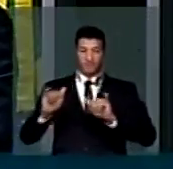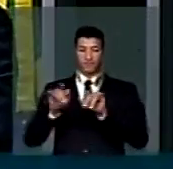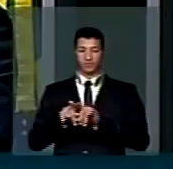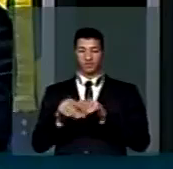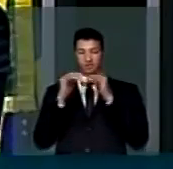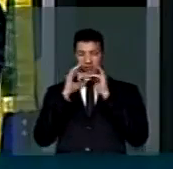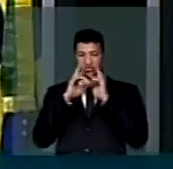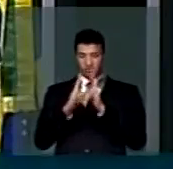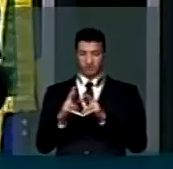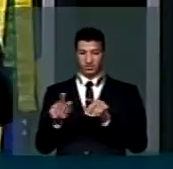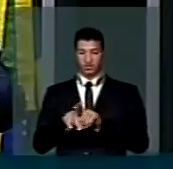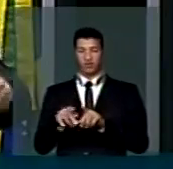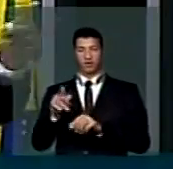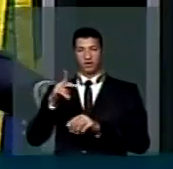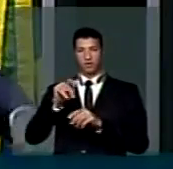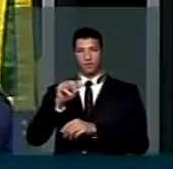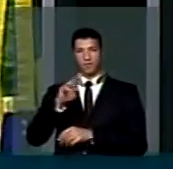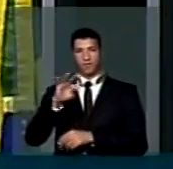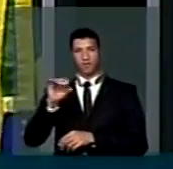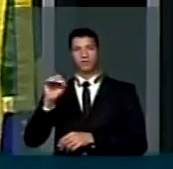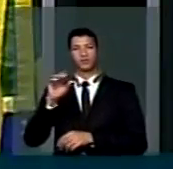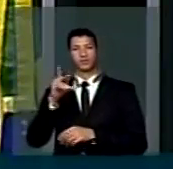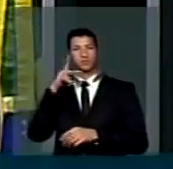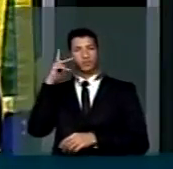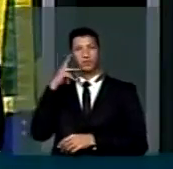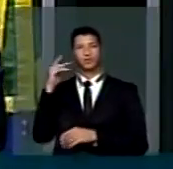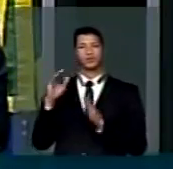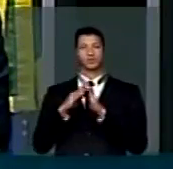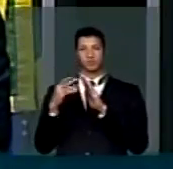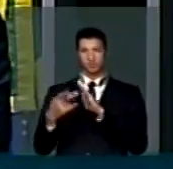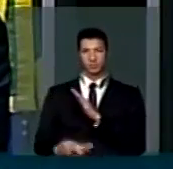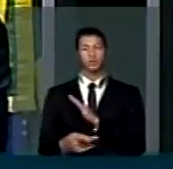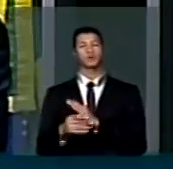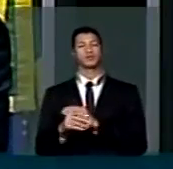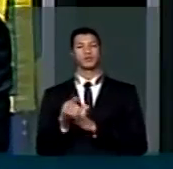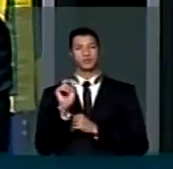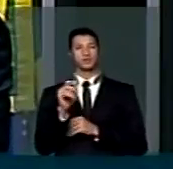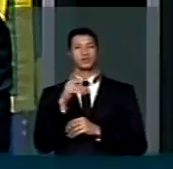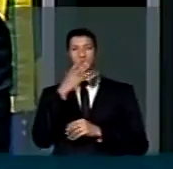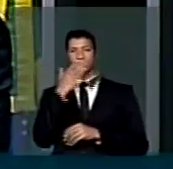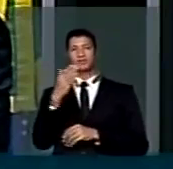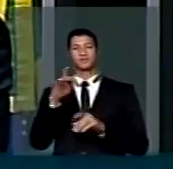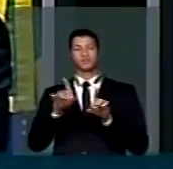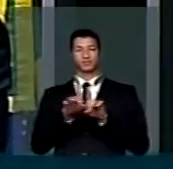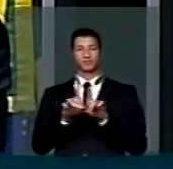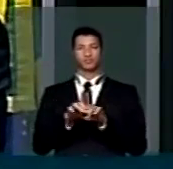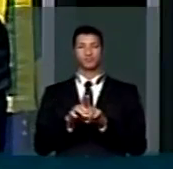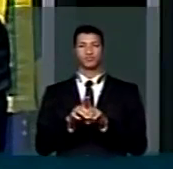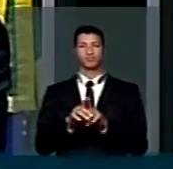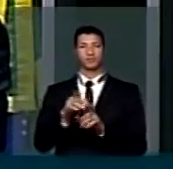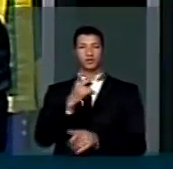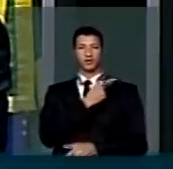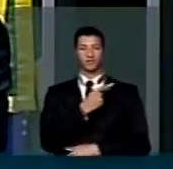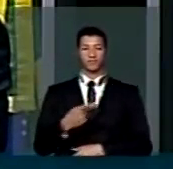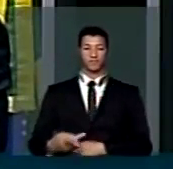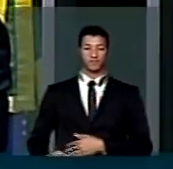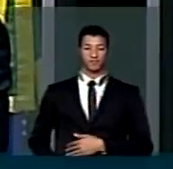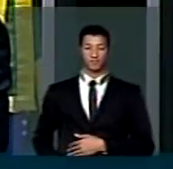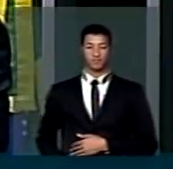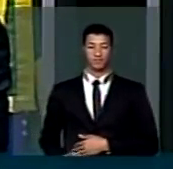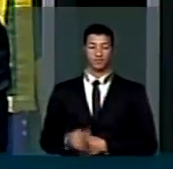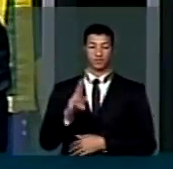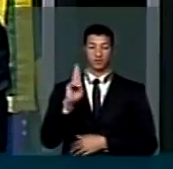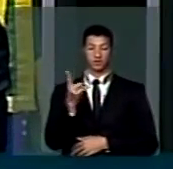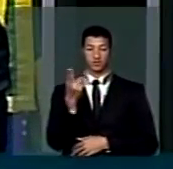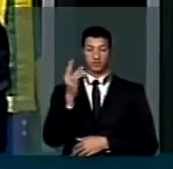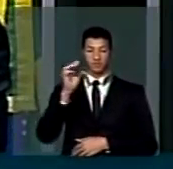apelo aos partidos políticos desta casa e faço um apelo ao presidente